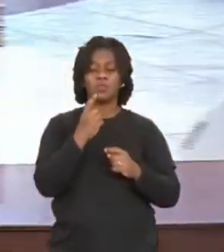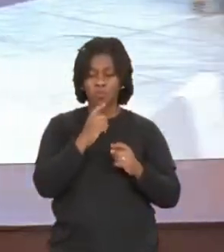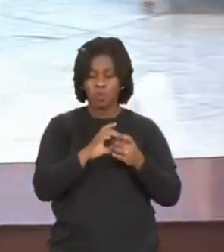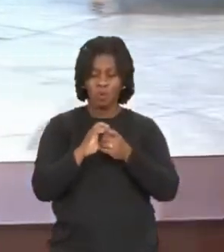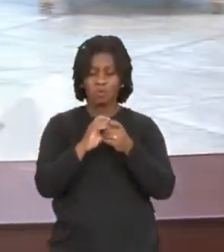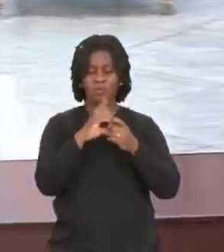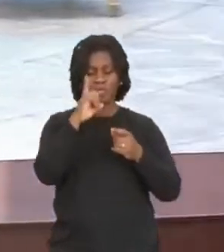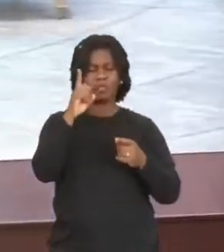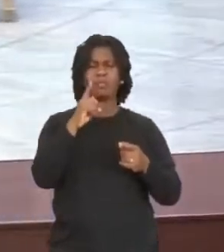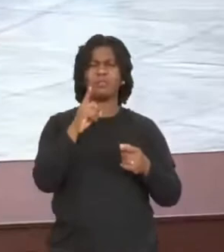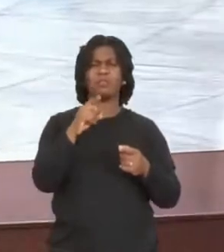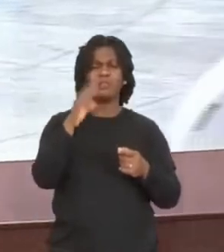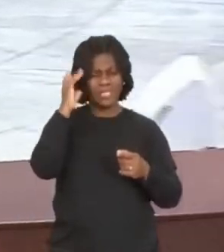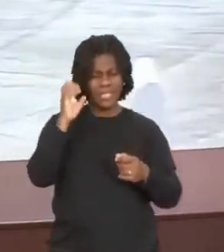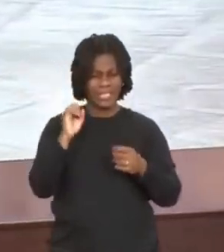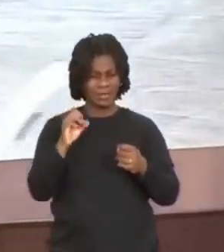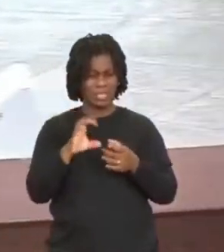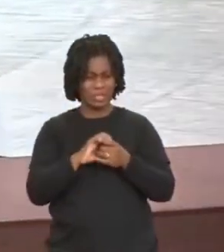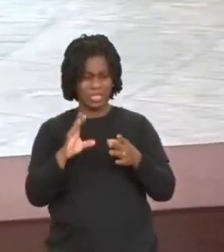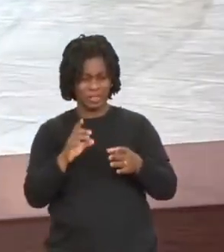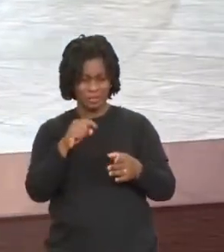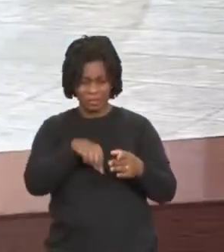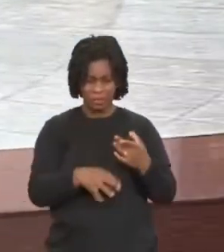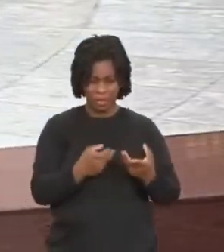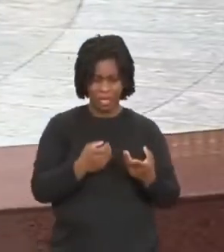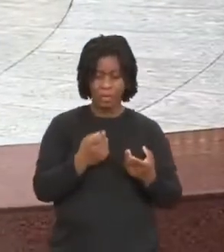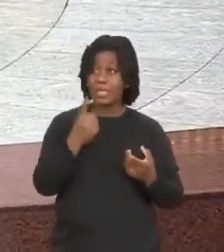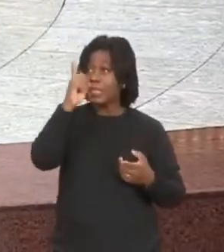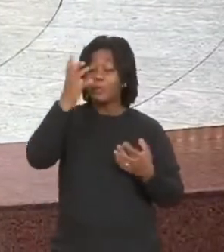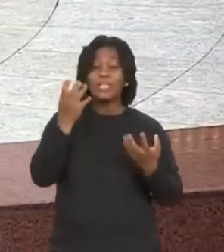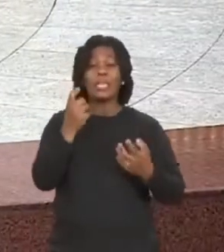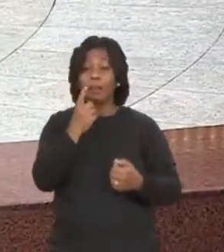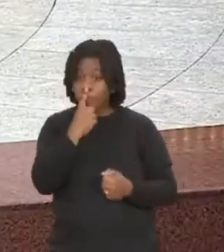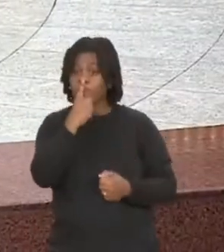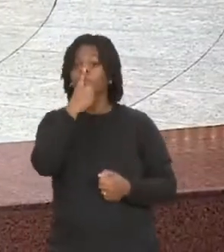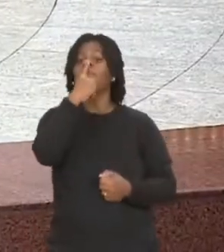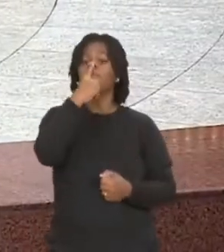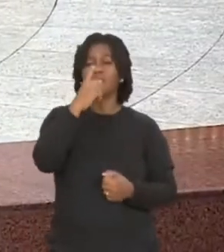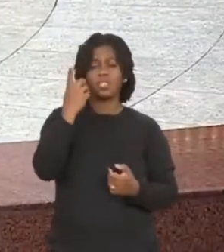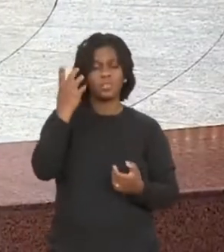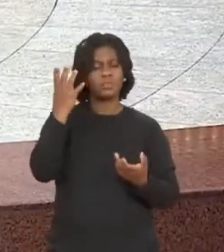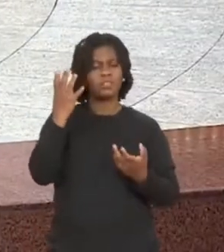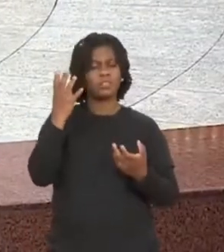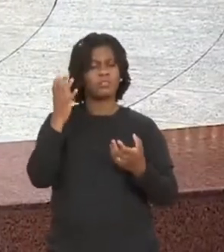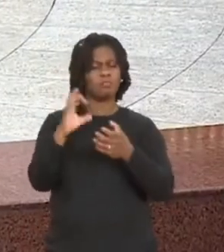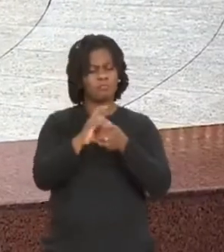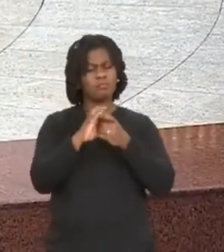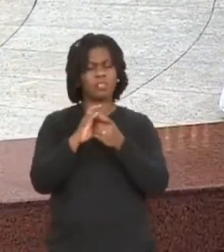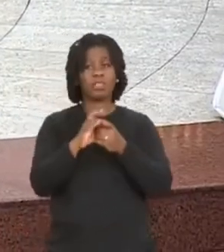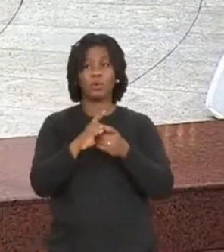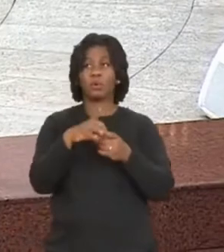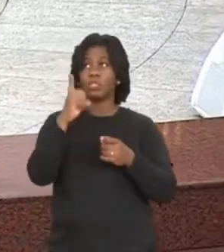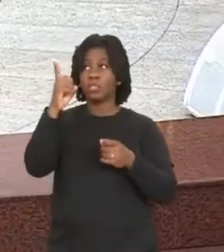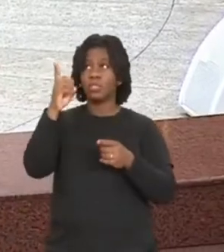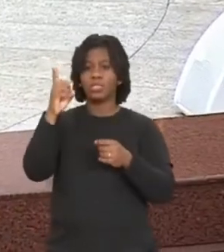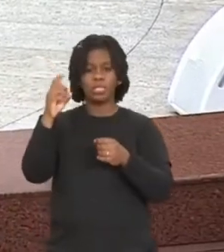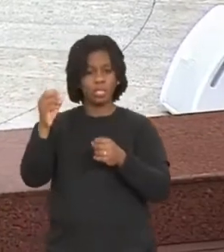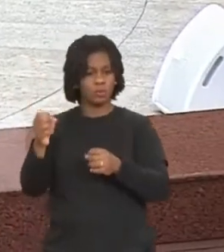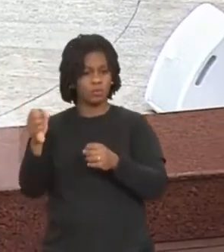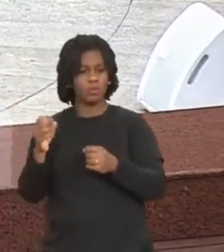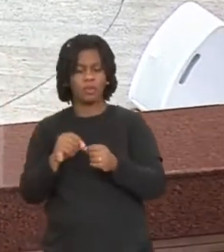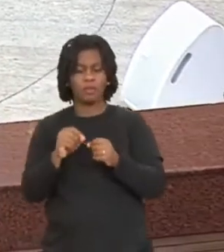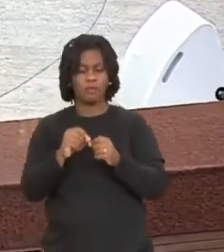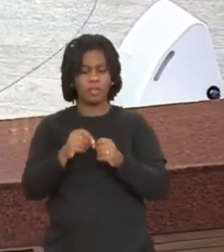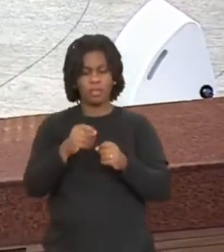comunhão, Deus quer intimidade. Quando Deus criou o ser humano, Ele não jogou no mundo não, Ele vinha todo dia, Ele